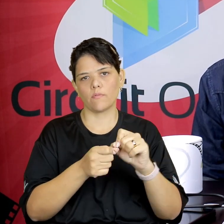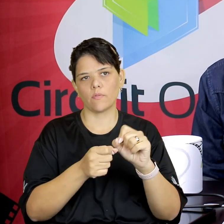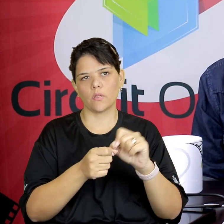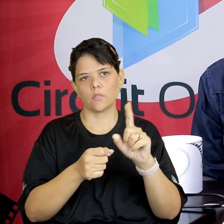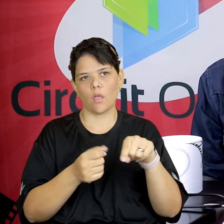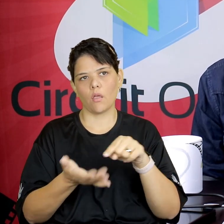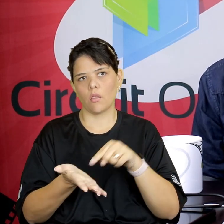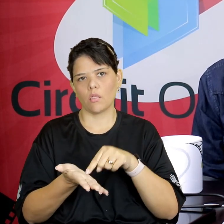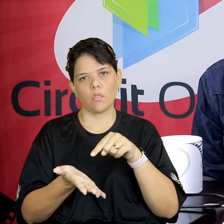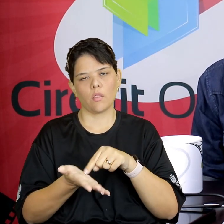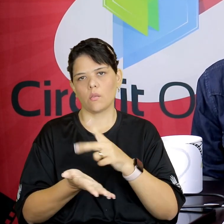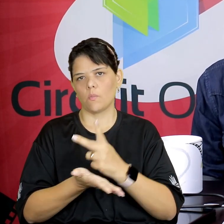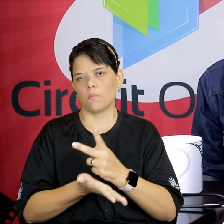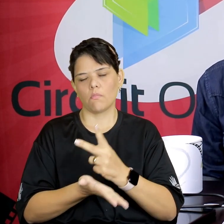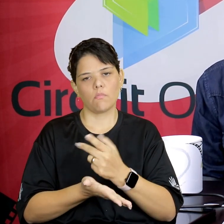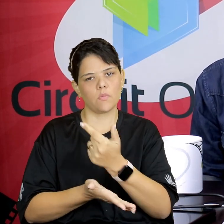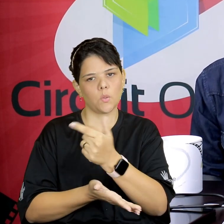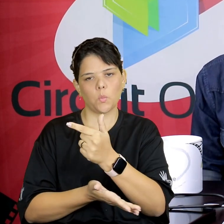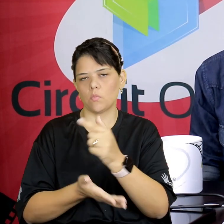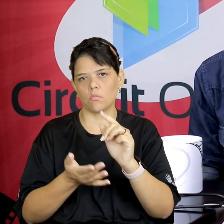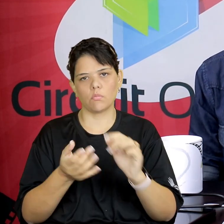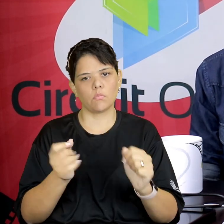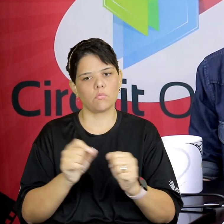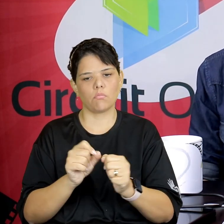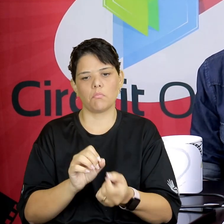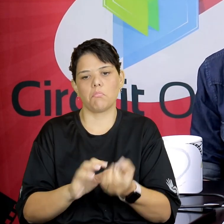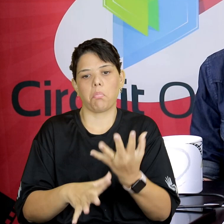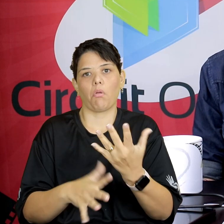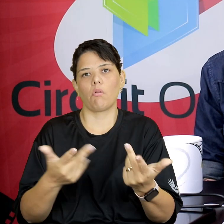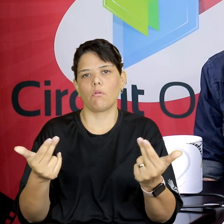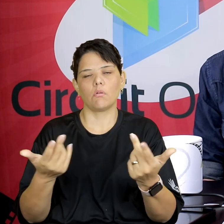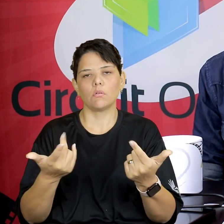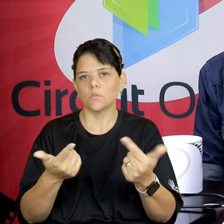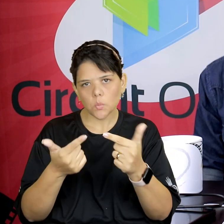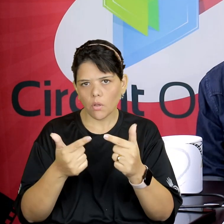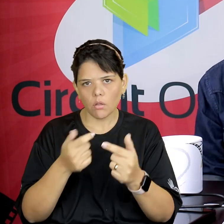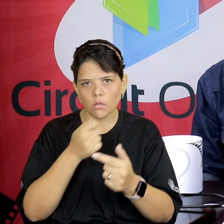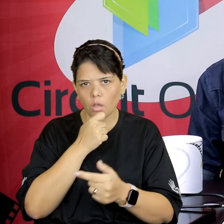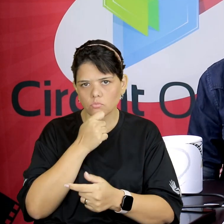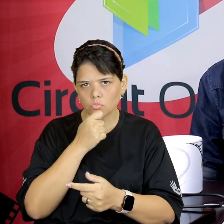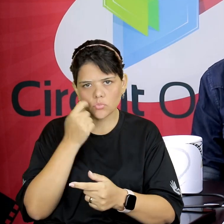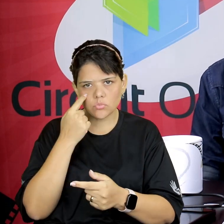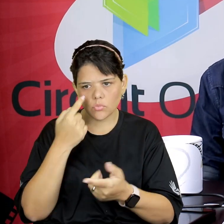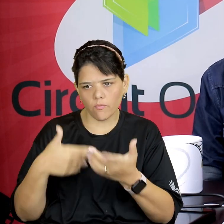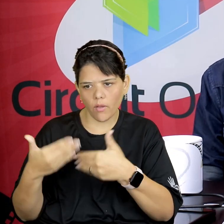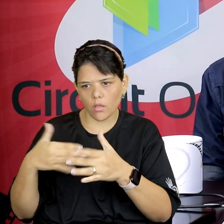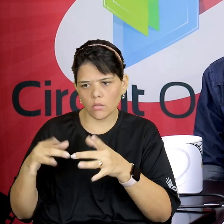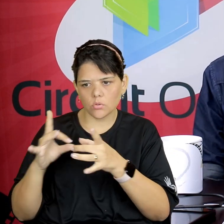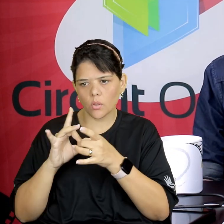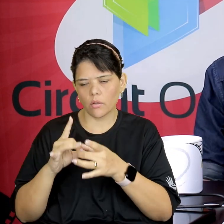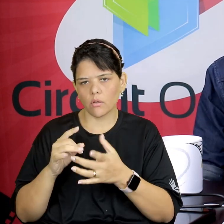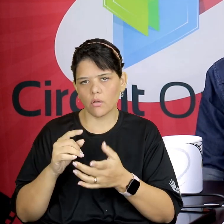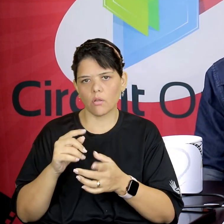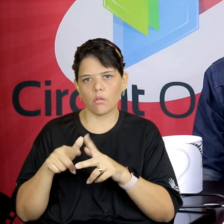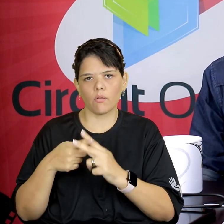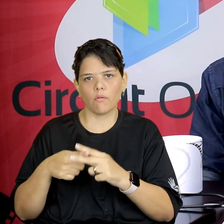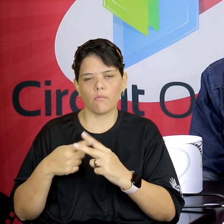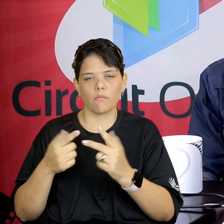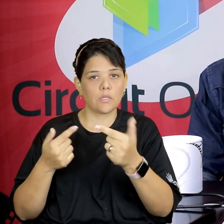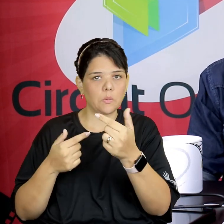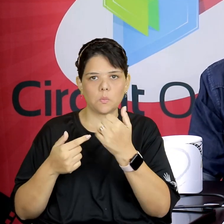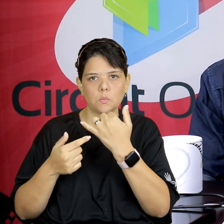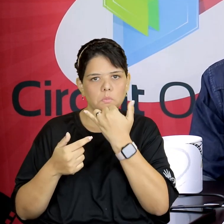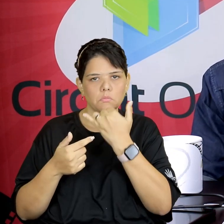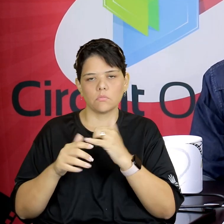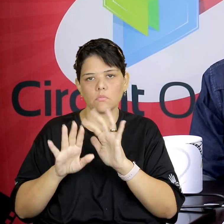mesmo. Não tem mágica, porque ele não tem áudio mesmo. Não tem como você sincronizar isso com alguma ferramenta. Então,